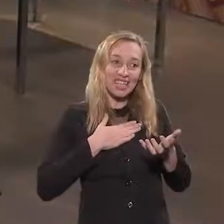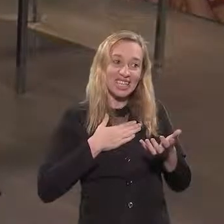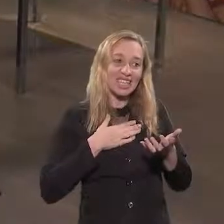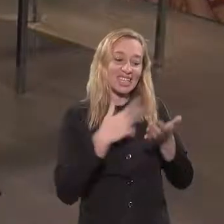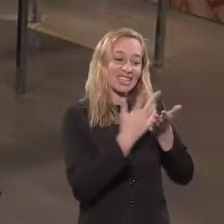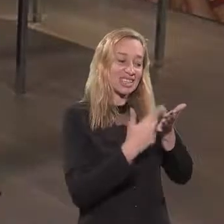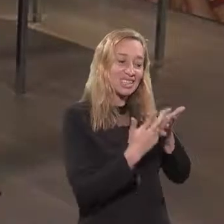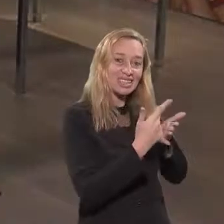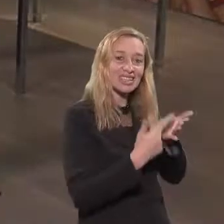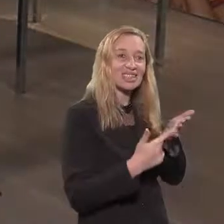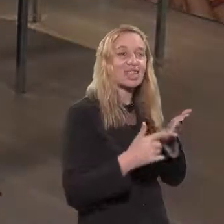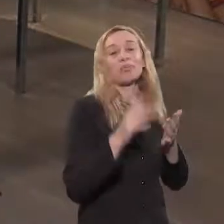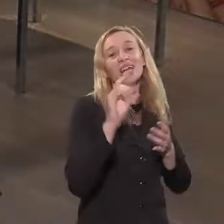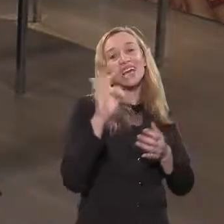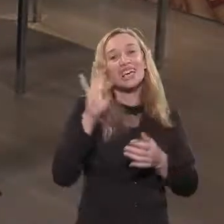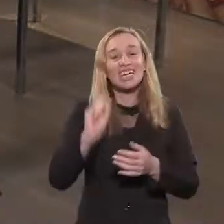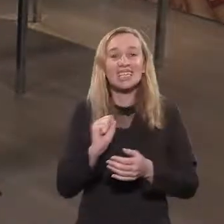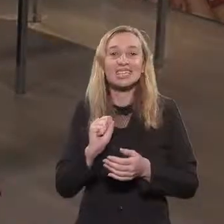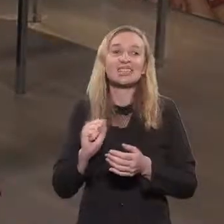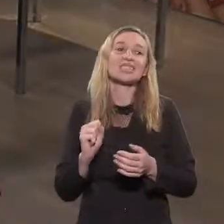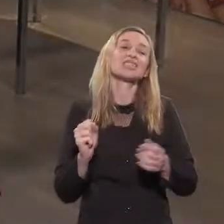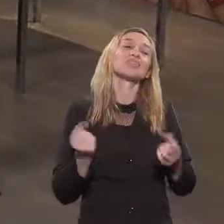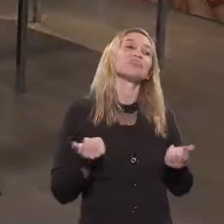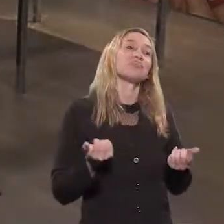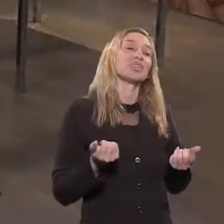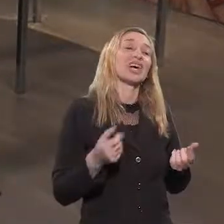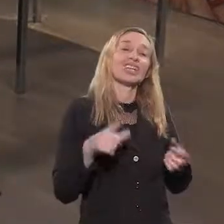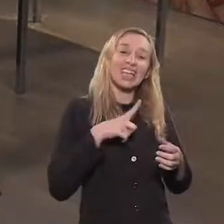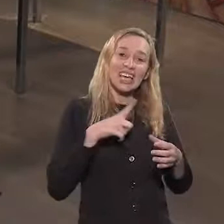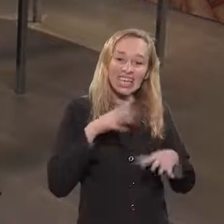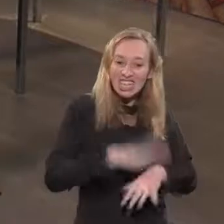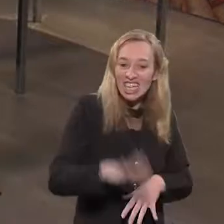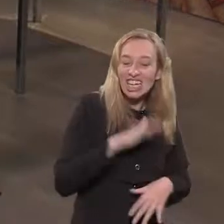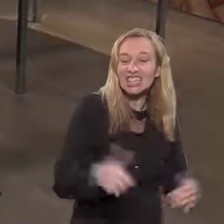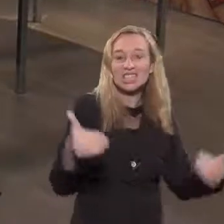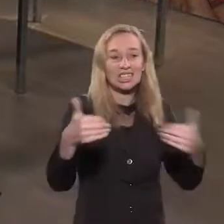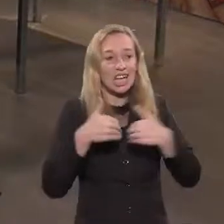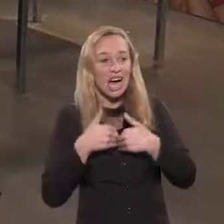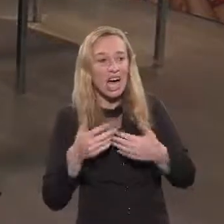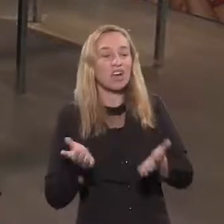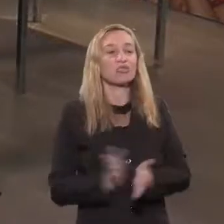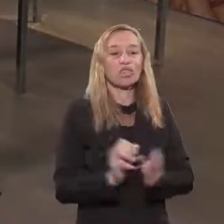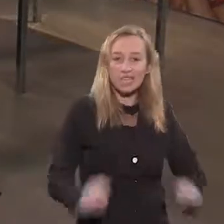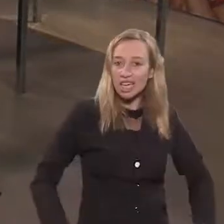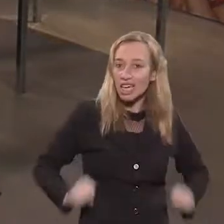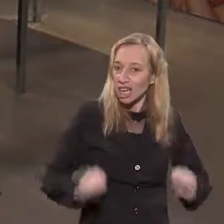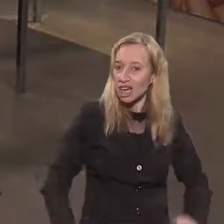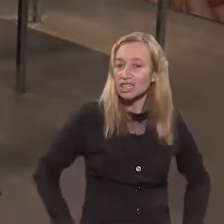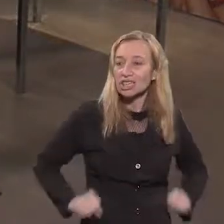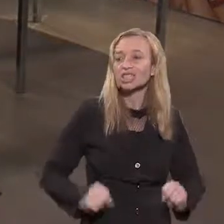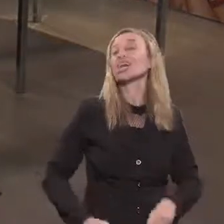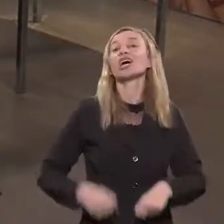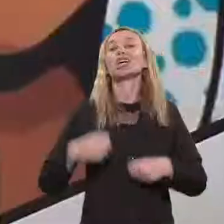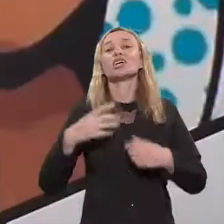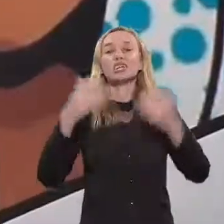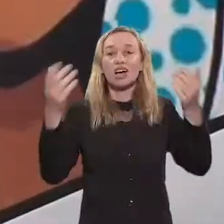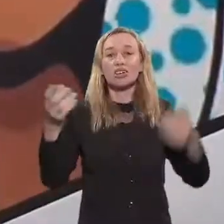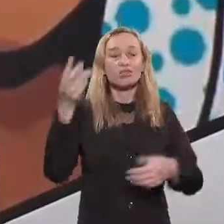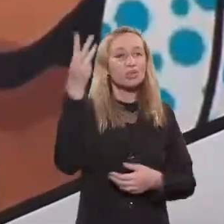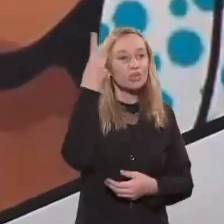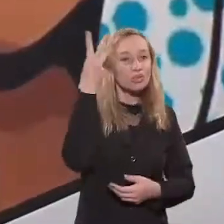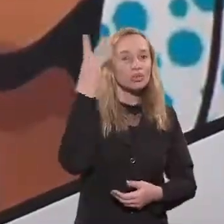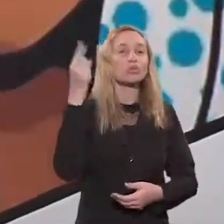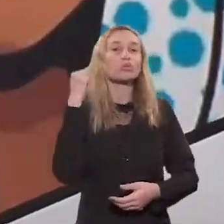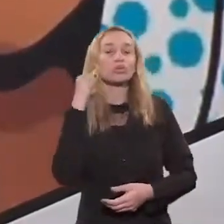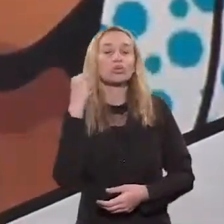esse livro aqui, ilustrado pela Cris Aladef, publicado pela ZIT, tem criança down, tem criança cadeirante,